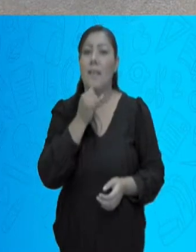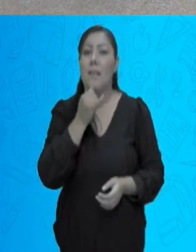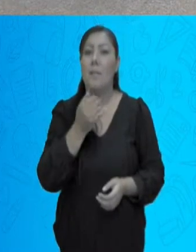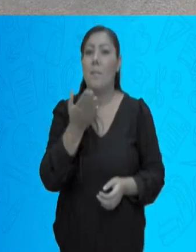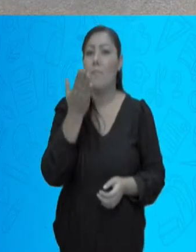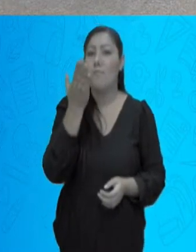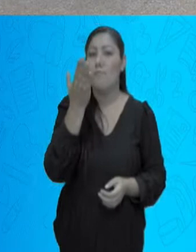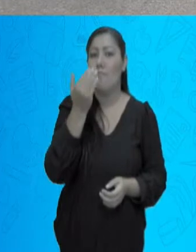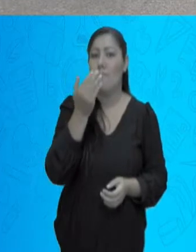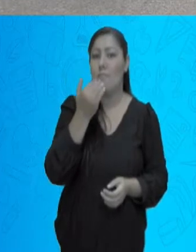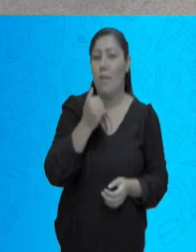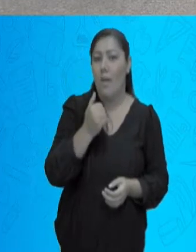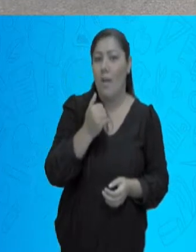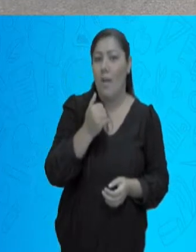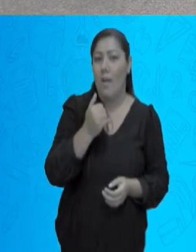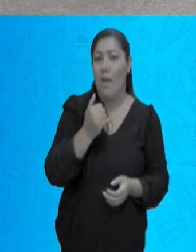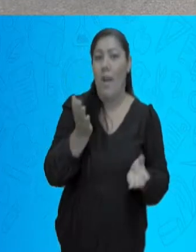comi.